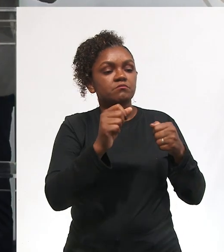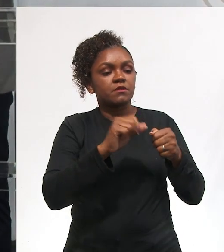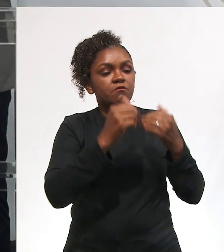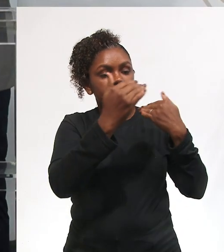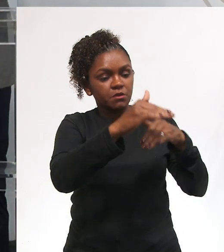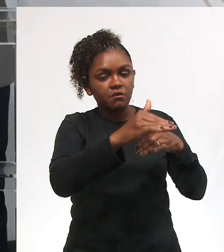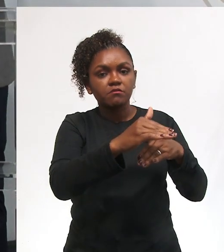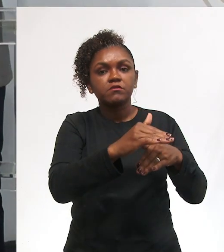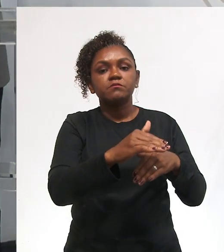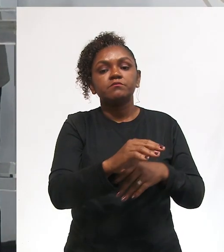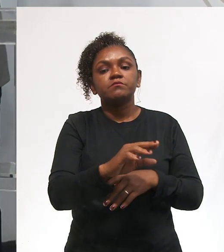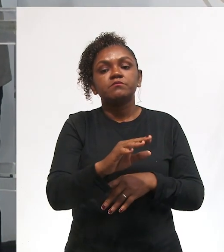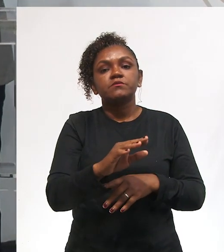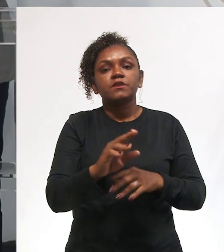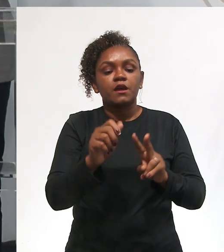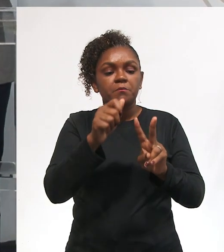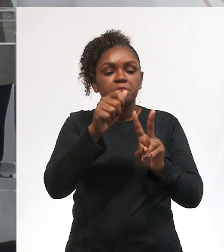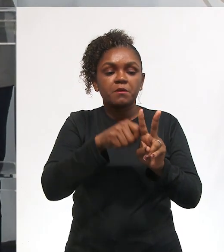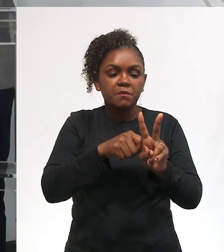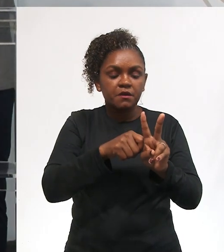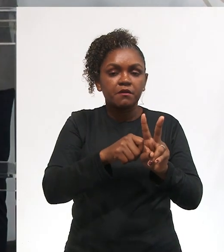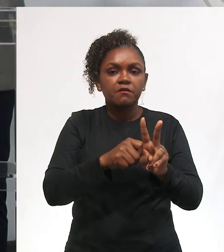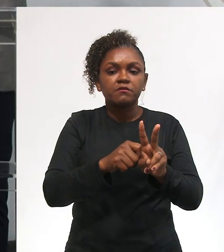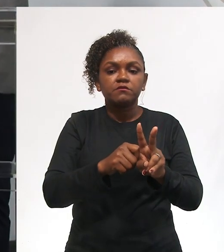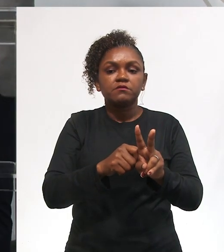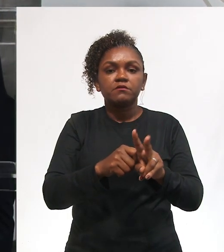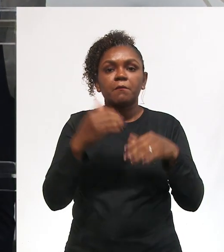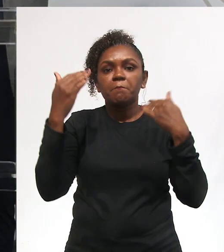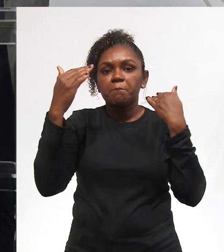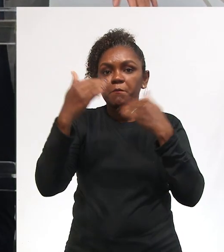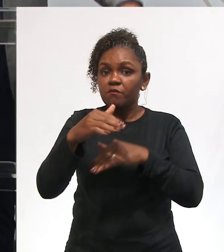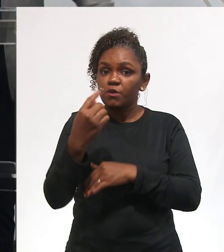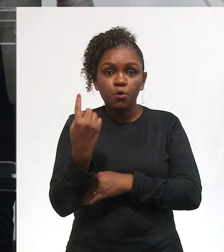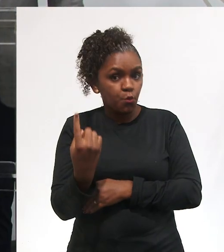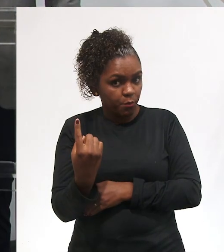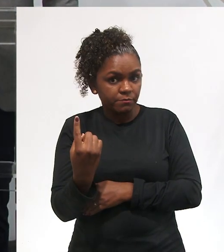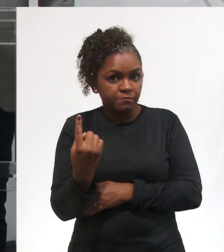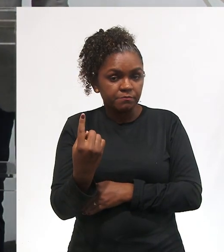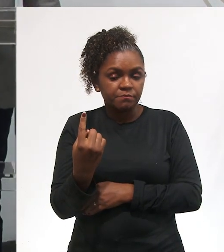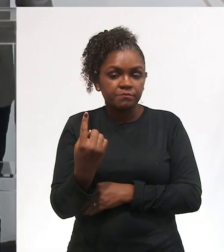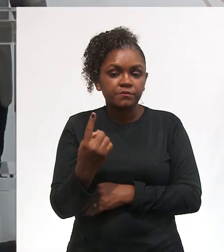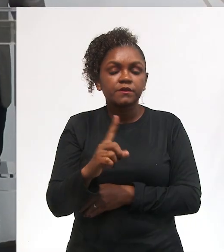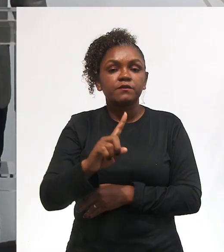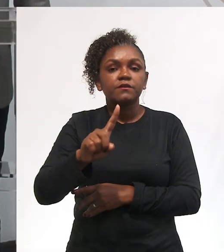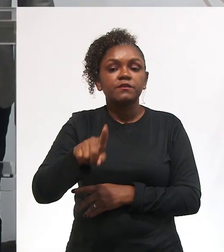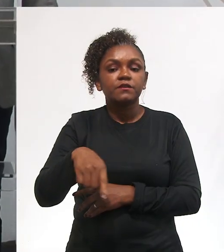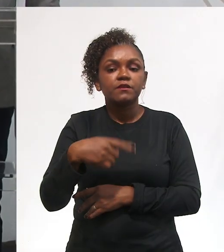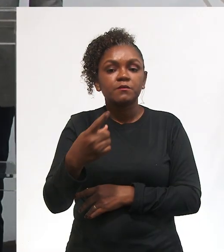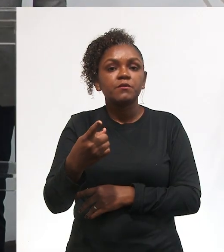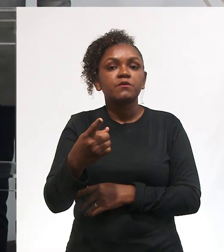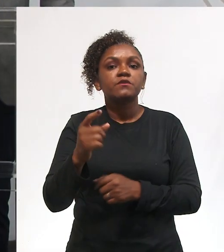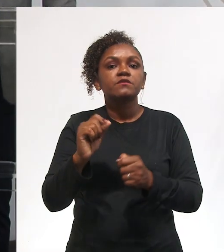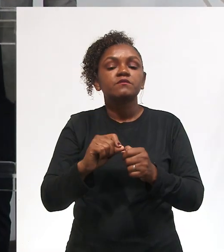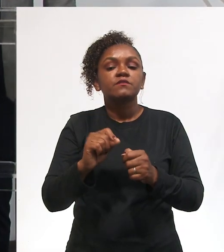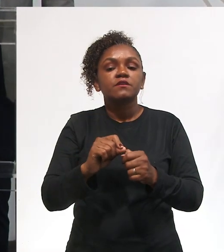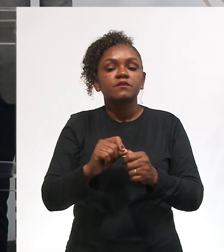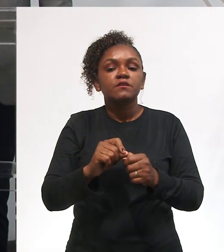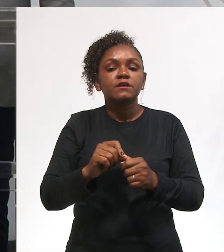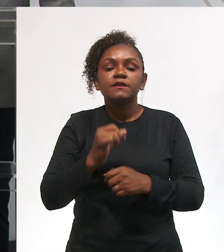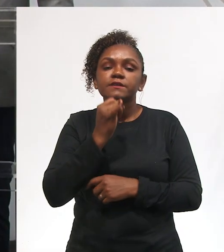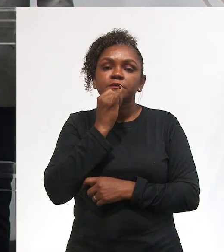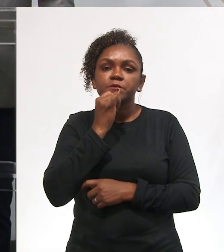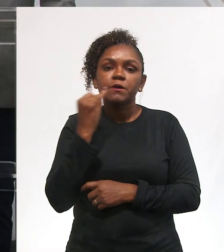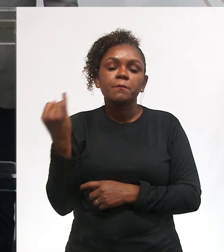e aí no final de um bimestre ele faz uma grande prova, né? E traz como elemento a importância